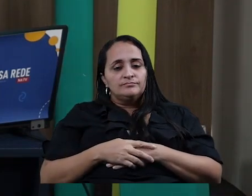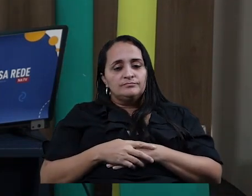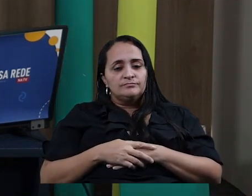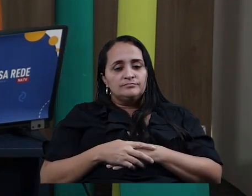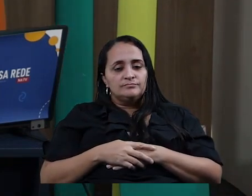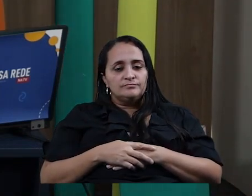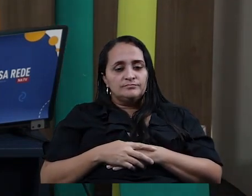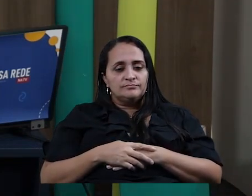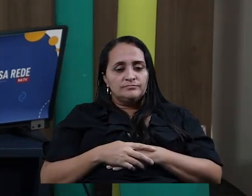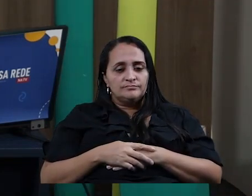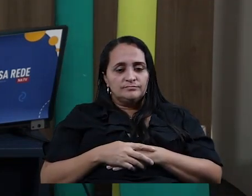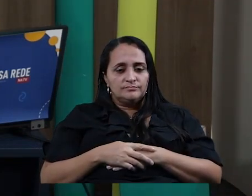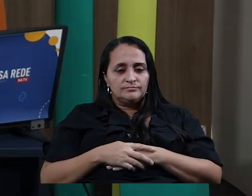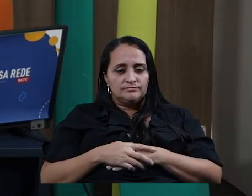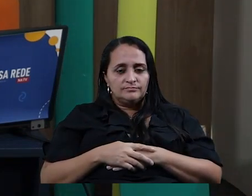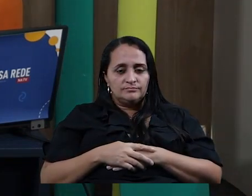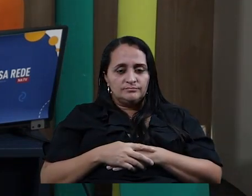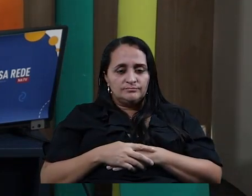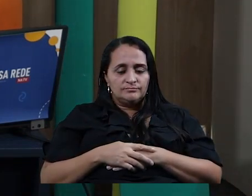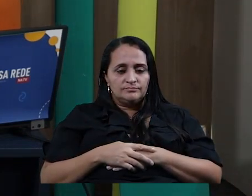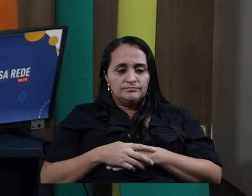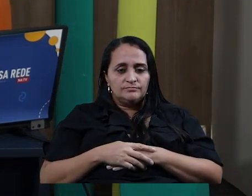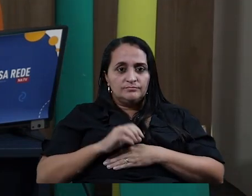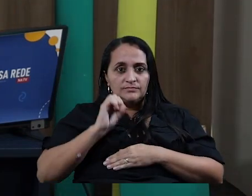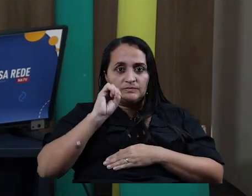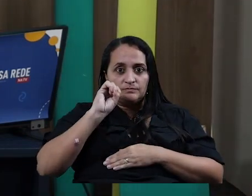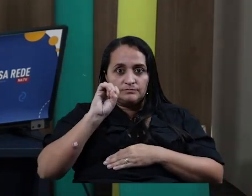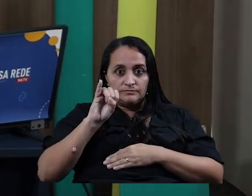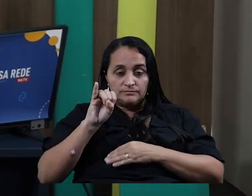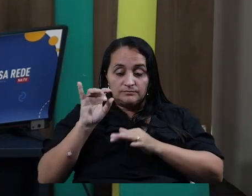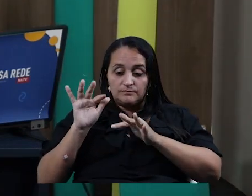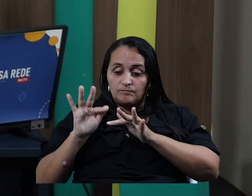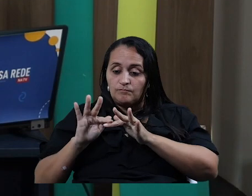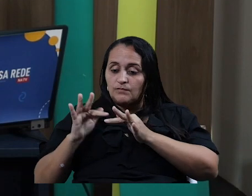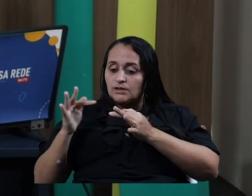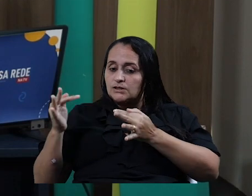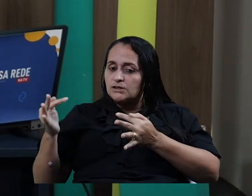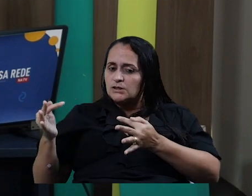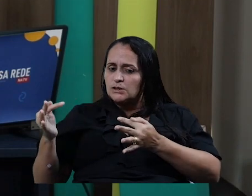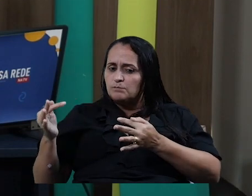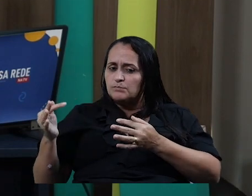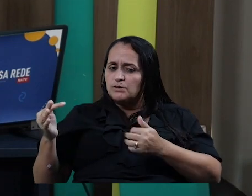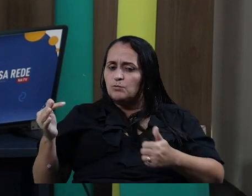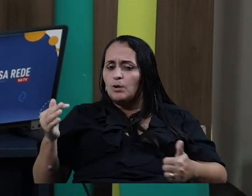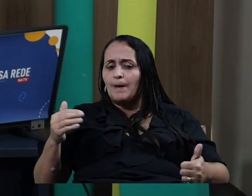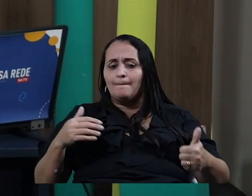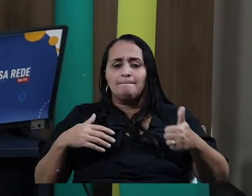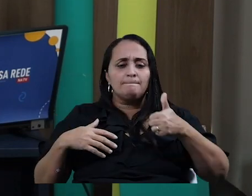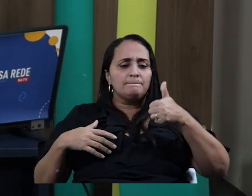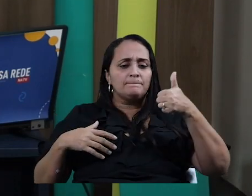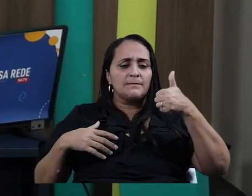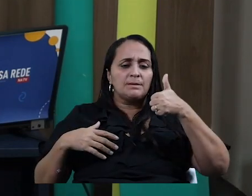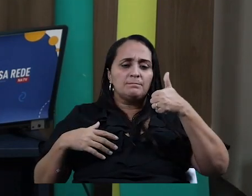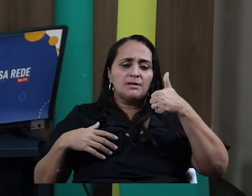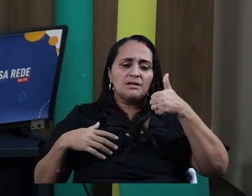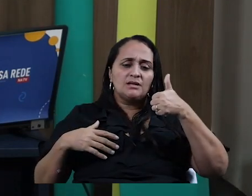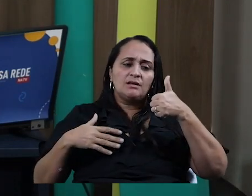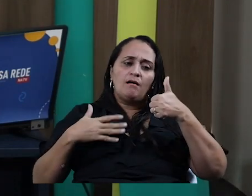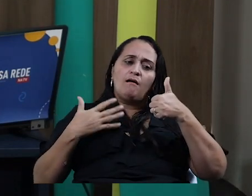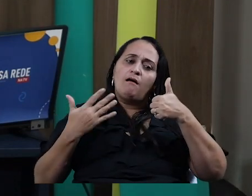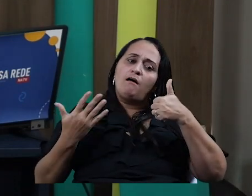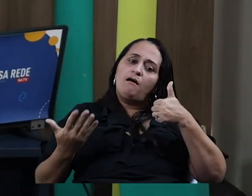Aqui, o primeiro que tinha... Então, se aqui é unidade simples, então essa primeira haste tinha que